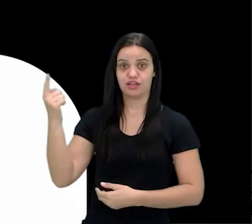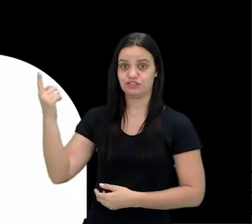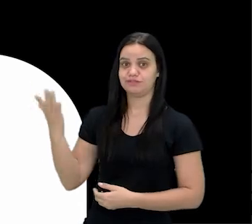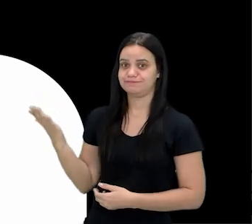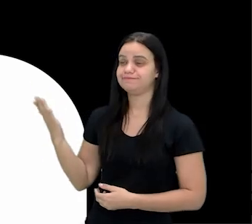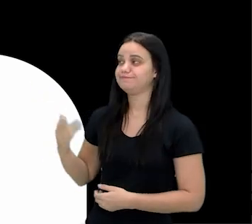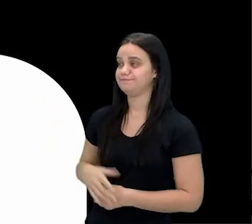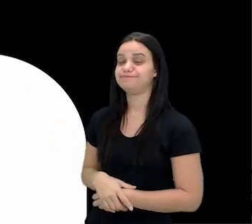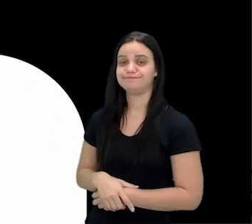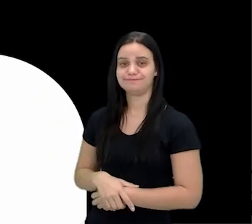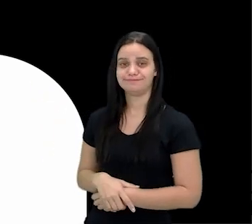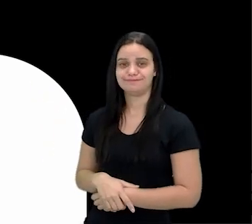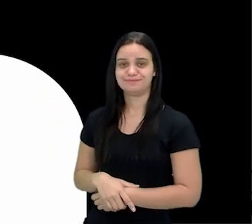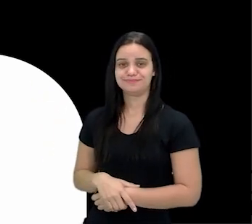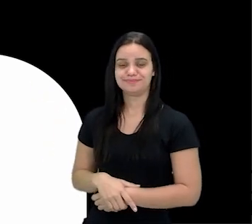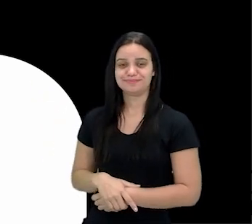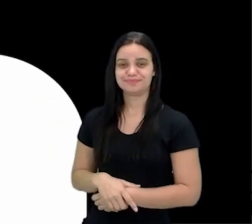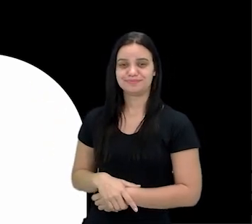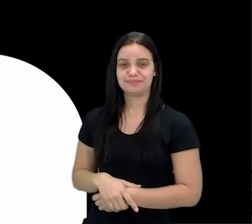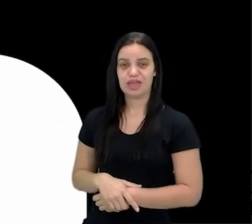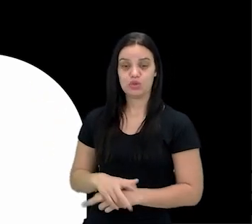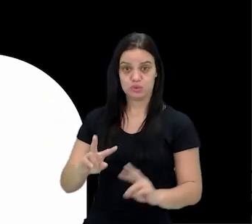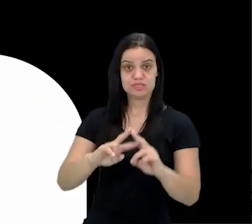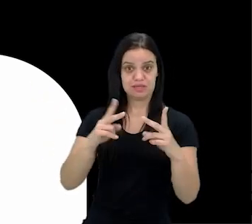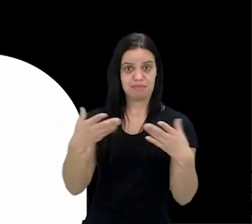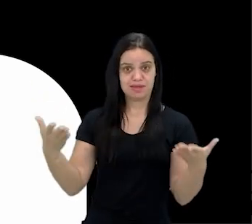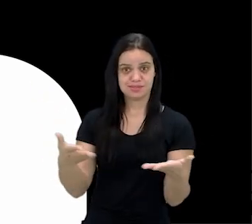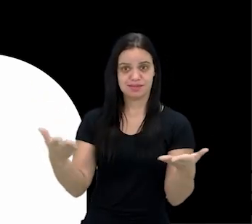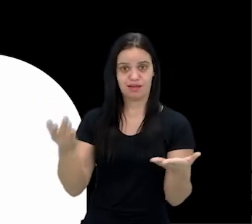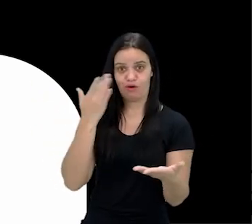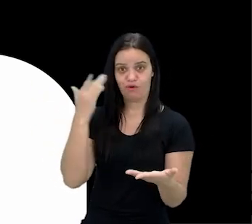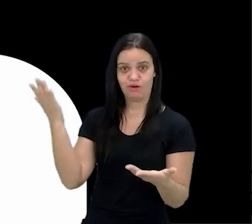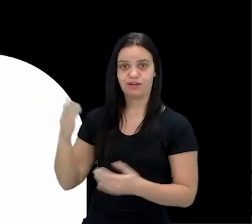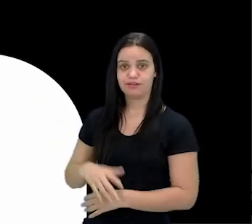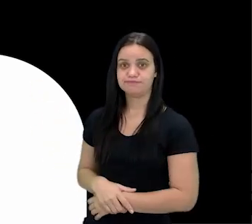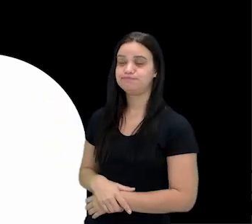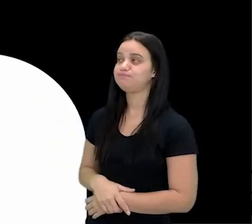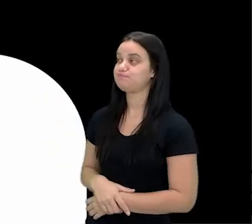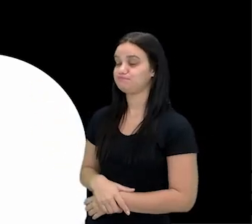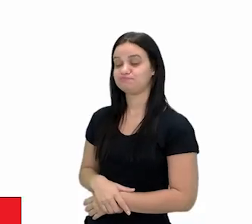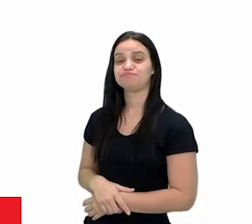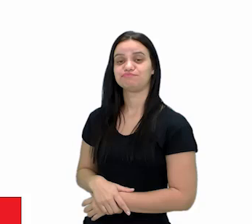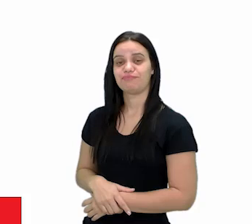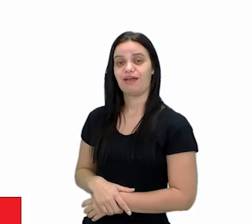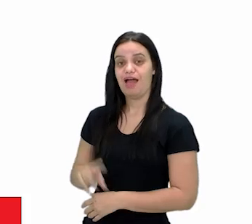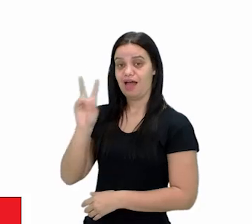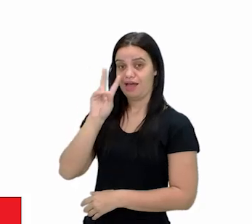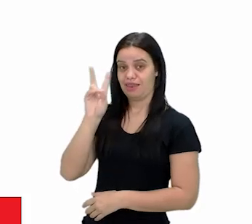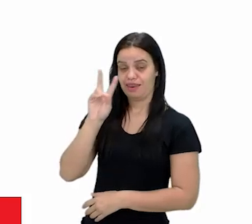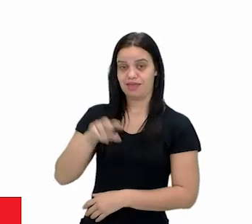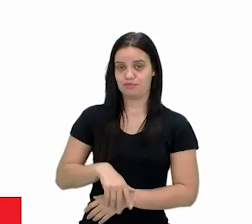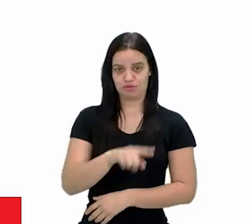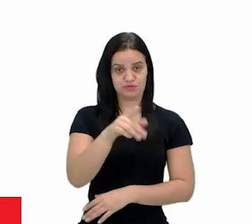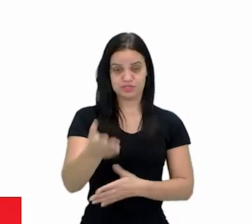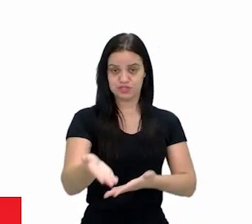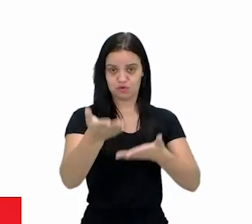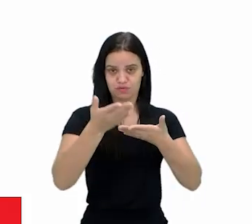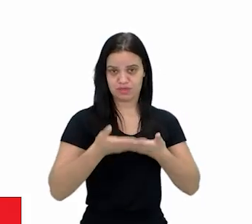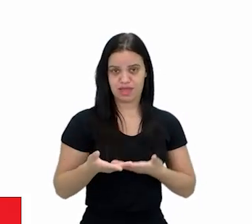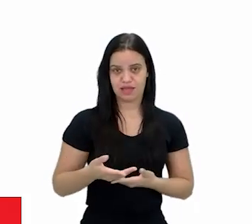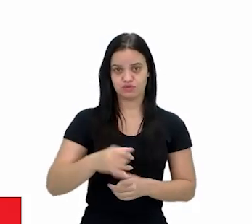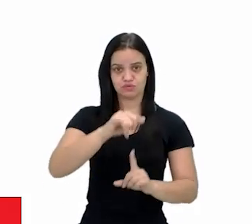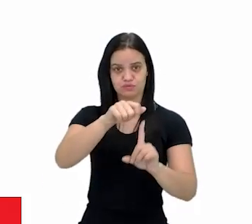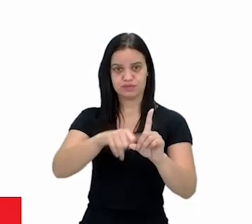programação do semestre, né? Então, lembrando, né, vocês estão convidados para, em julho,